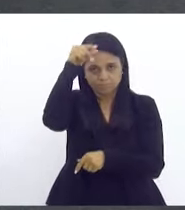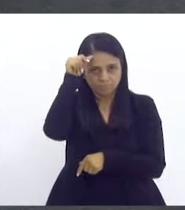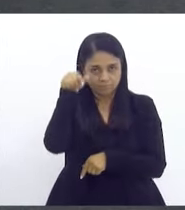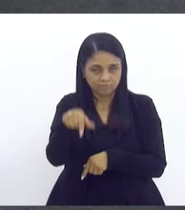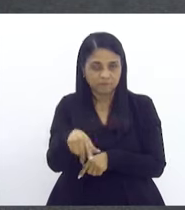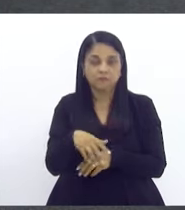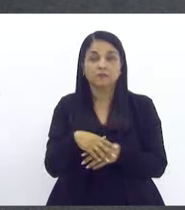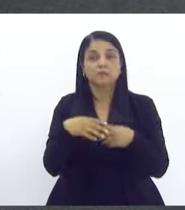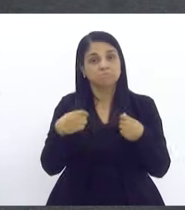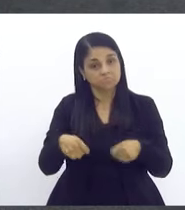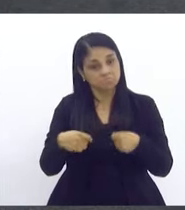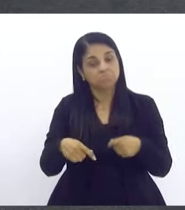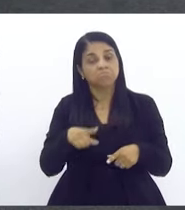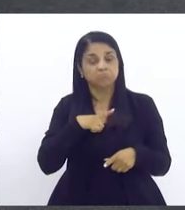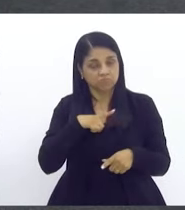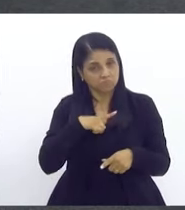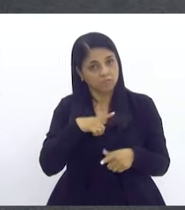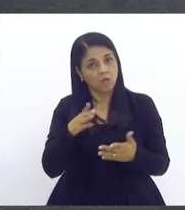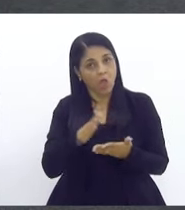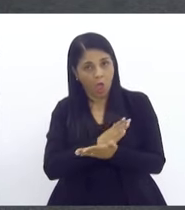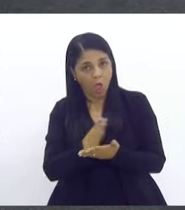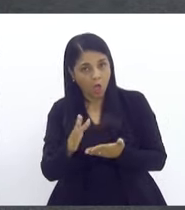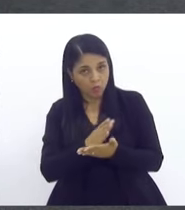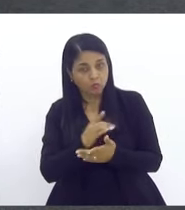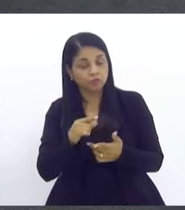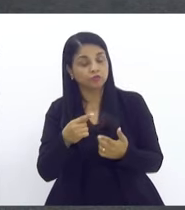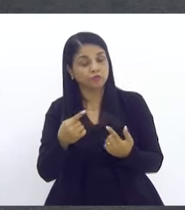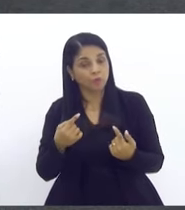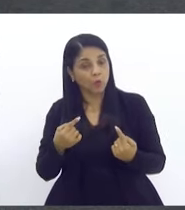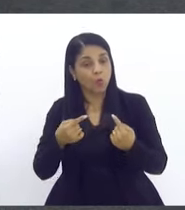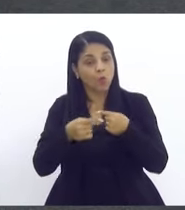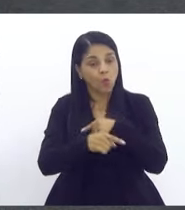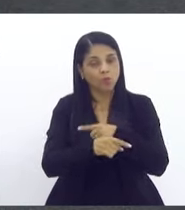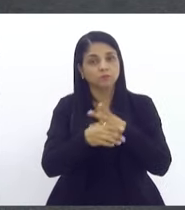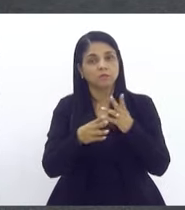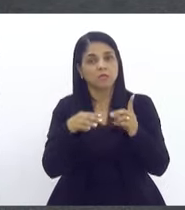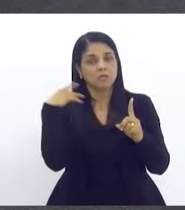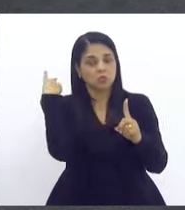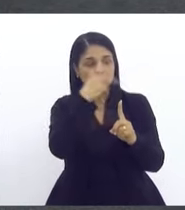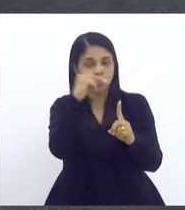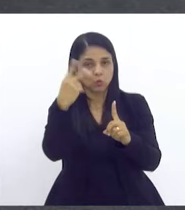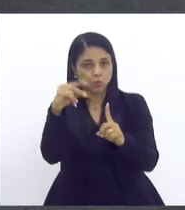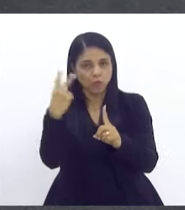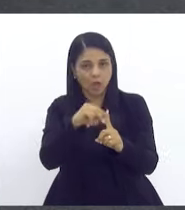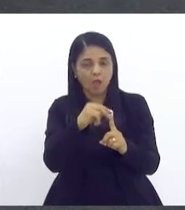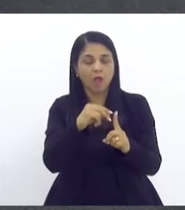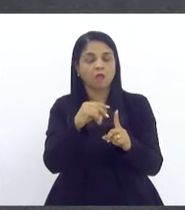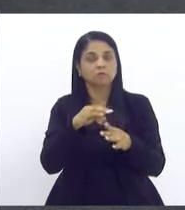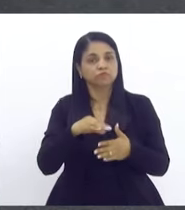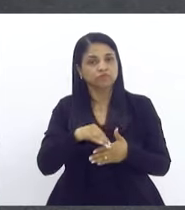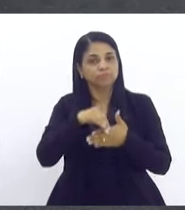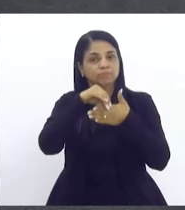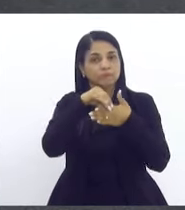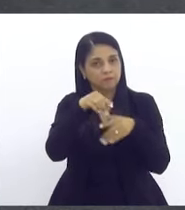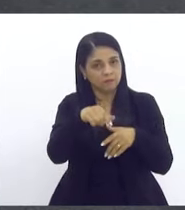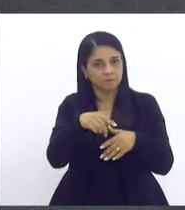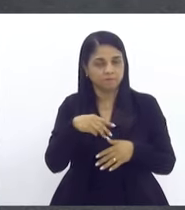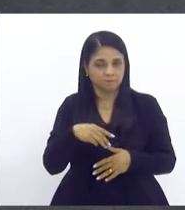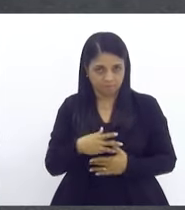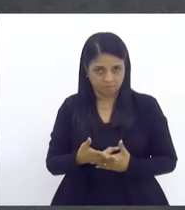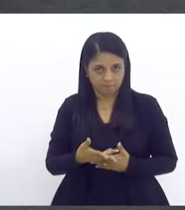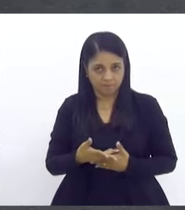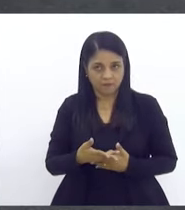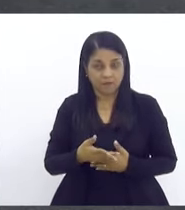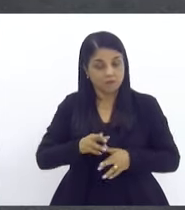que se sujeitaram a torturar e desaparecer militantes. E isso tem que ser diferenciado